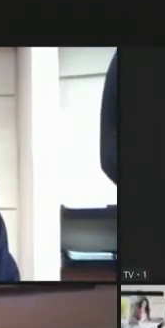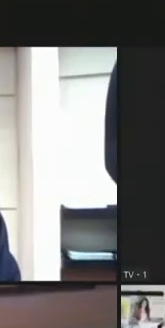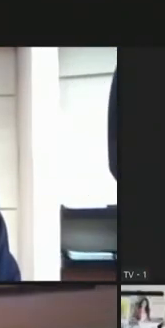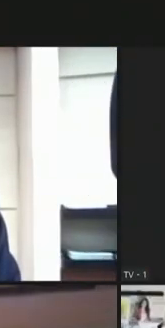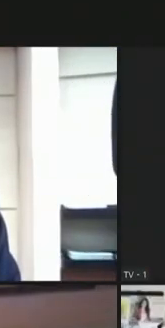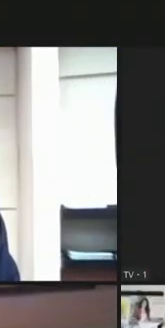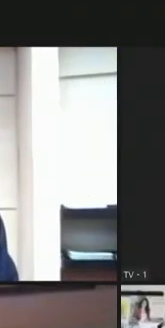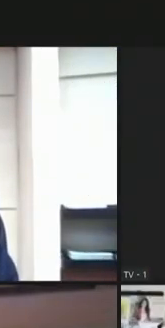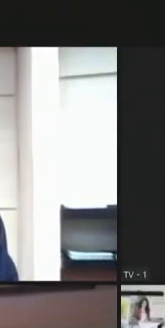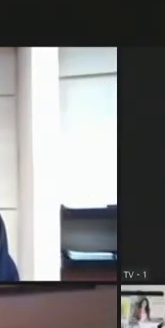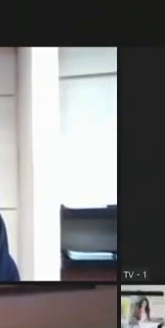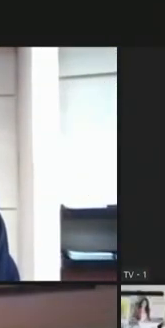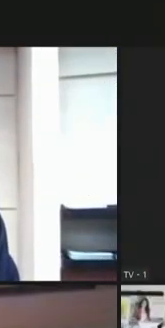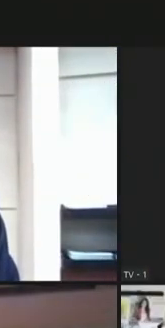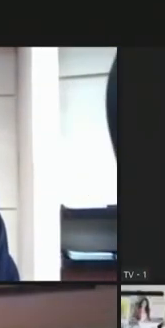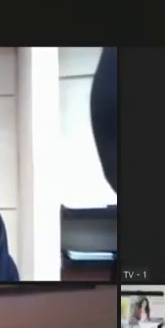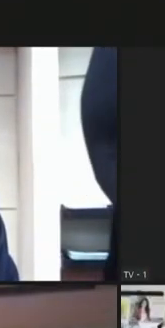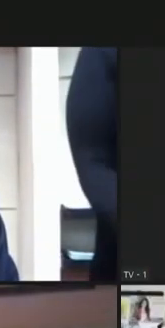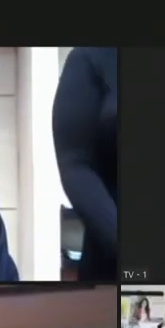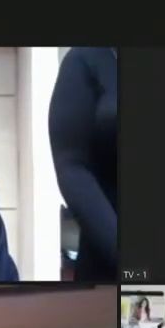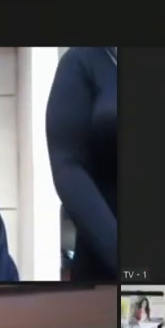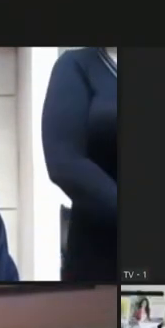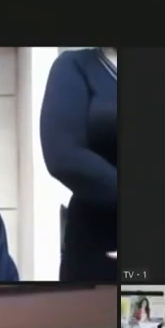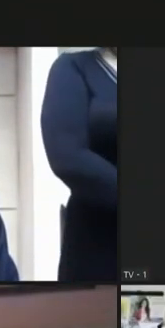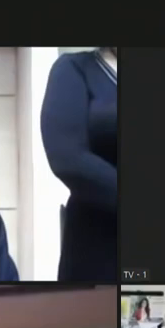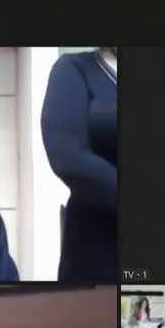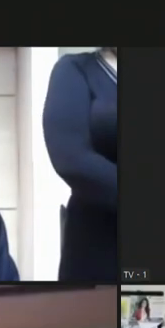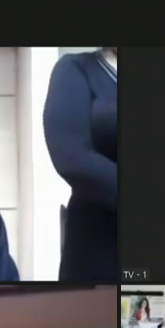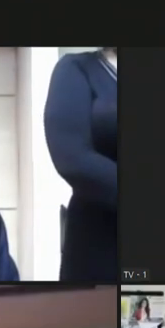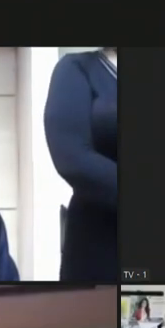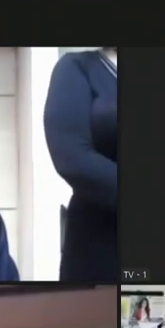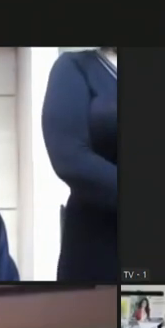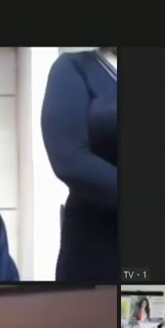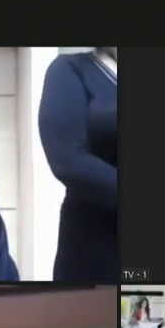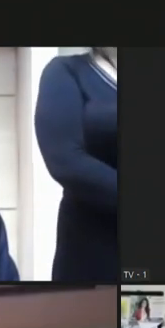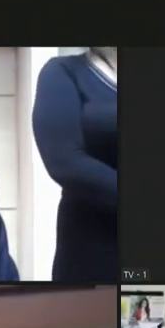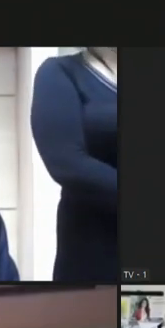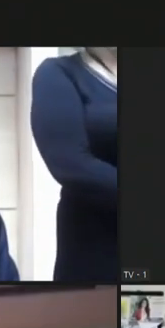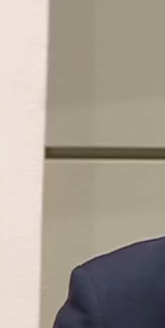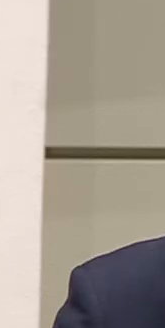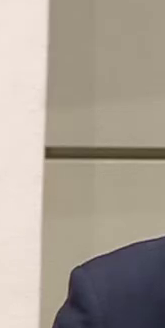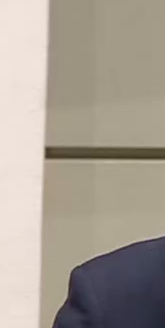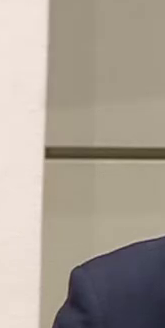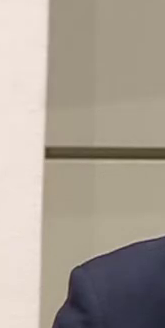caso contrário, está aprovado tanto o PL